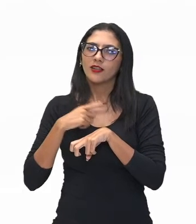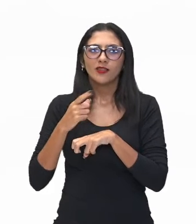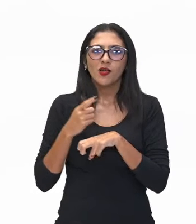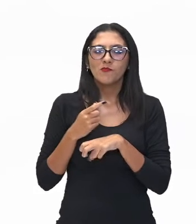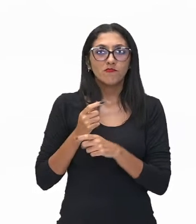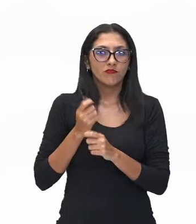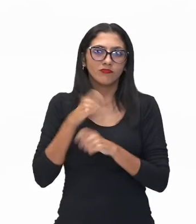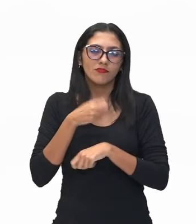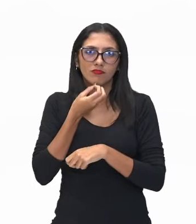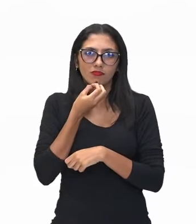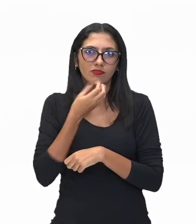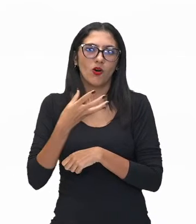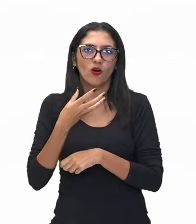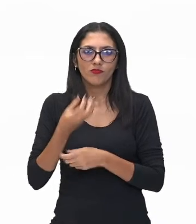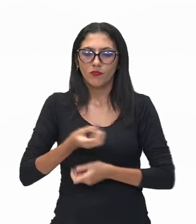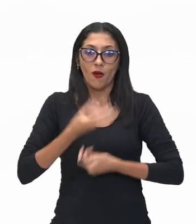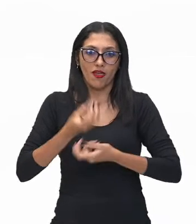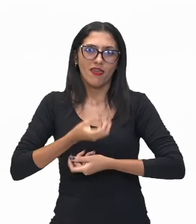não foi possível.